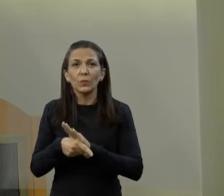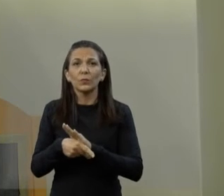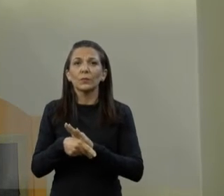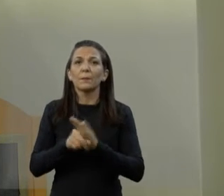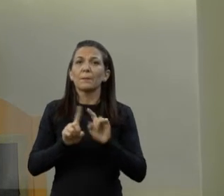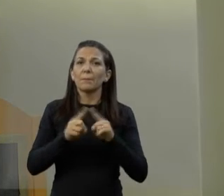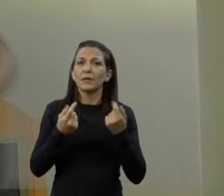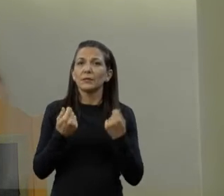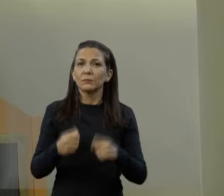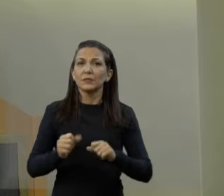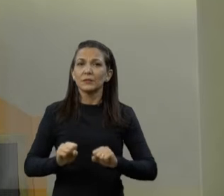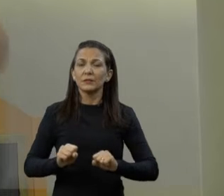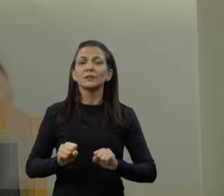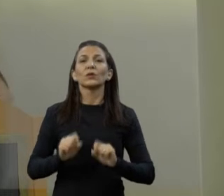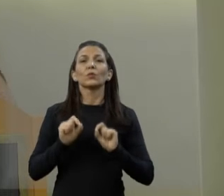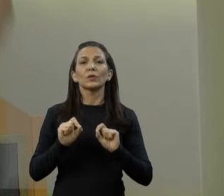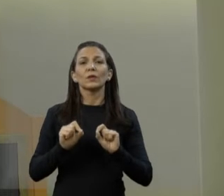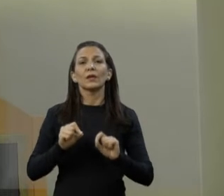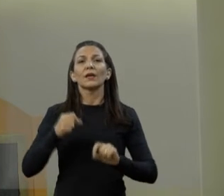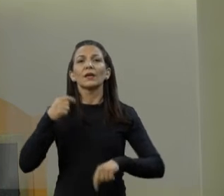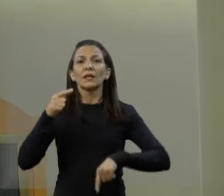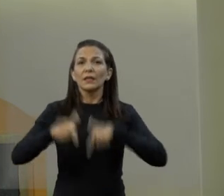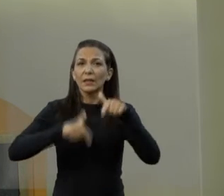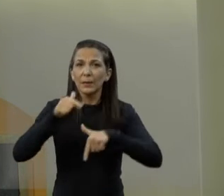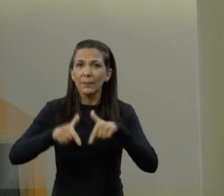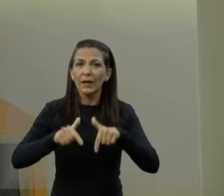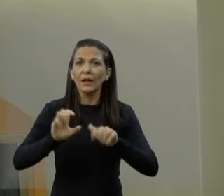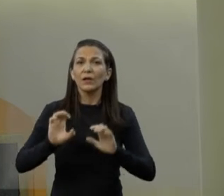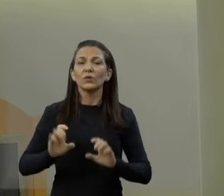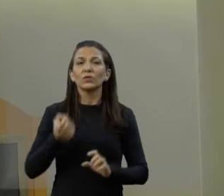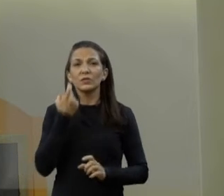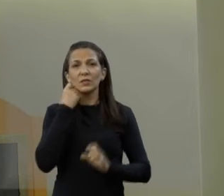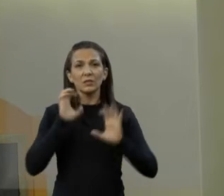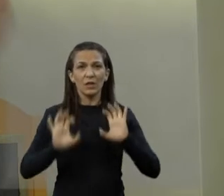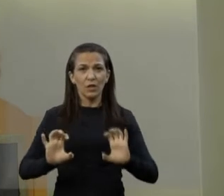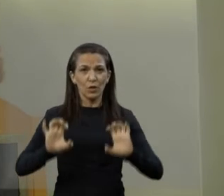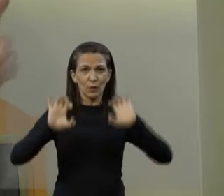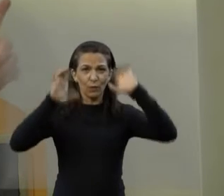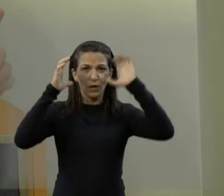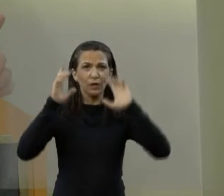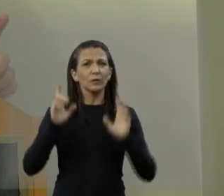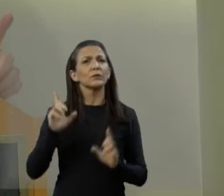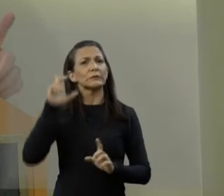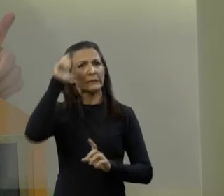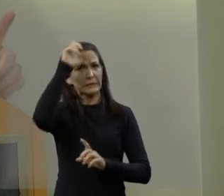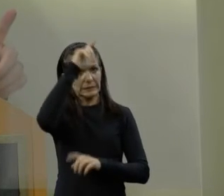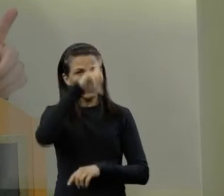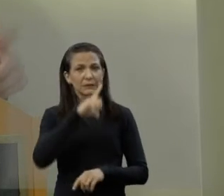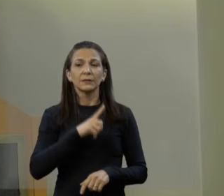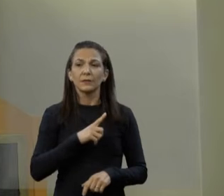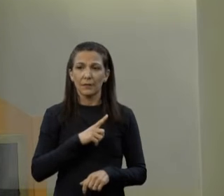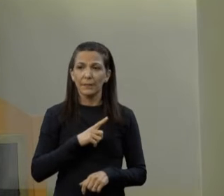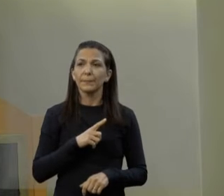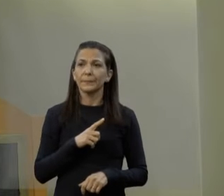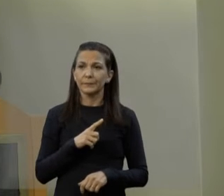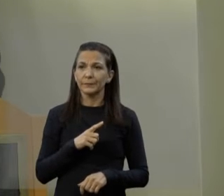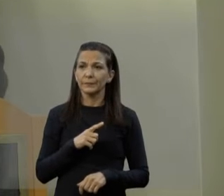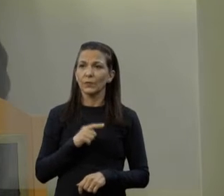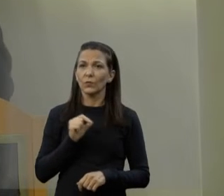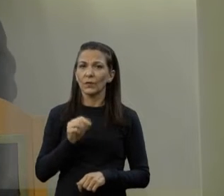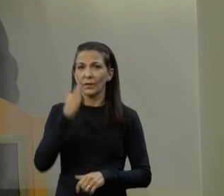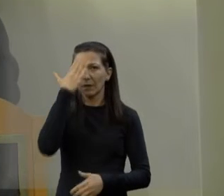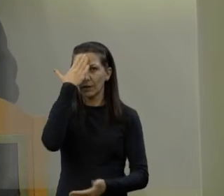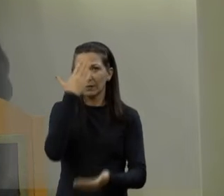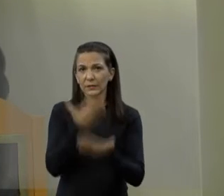mas nós temos que ter força política atuação fazer um evento que nem te vi sexta-feira aqui não é fácil Oi e essa credibilidade